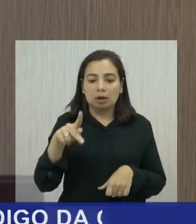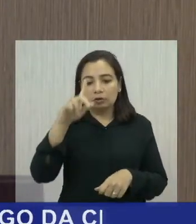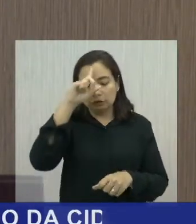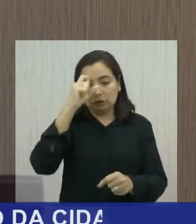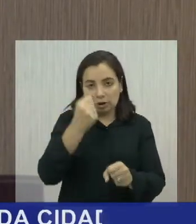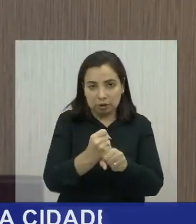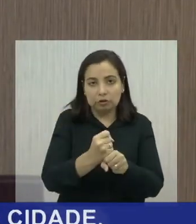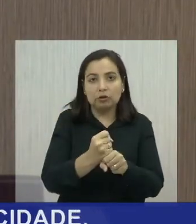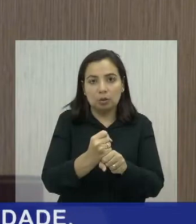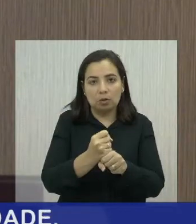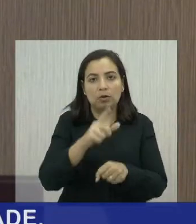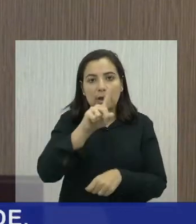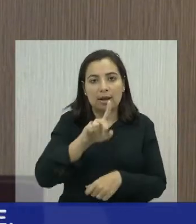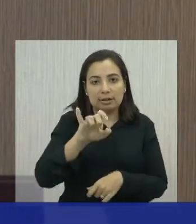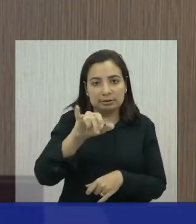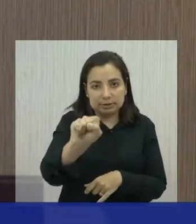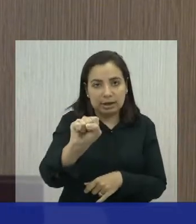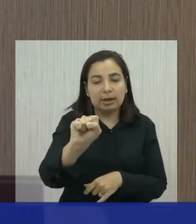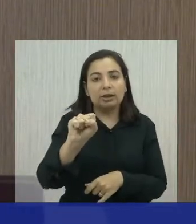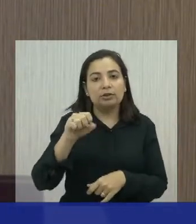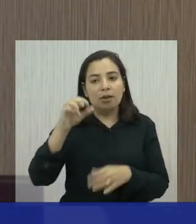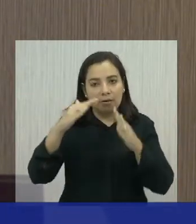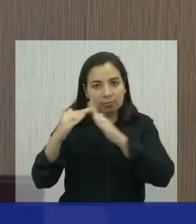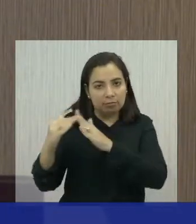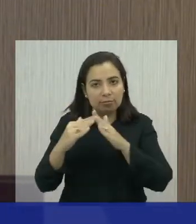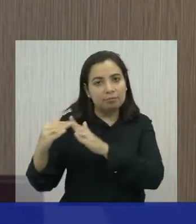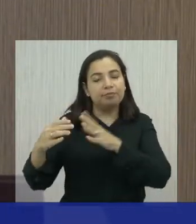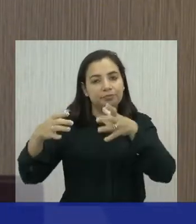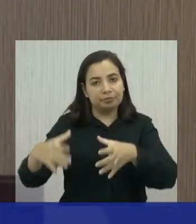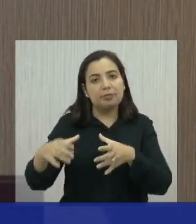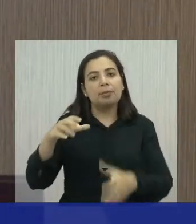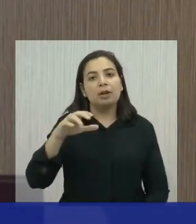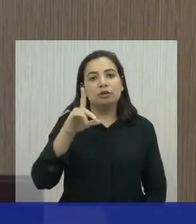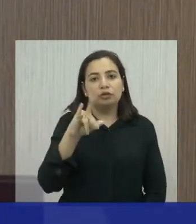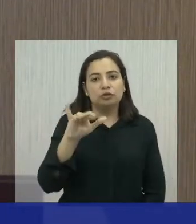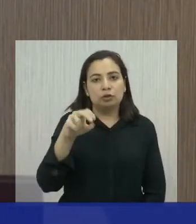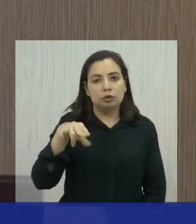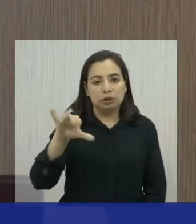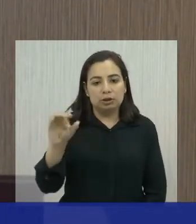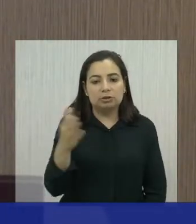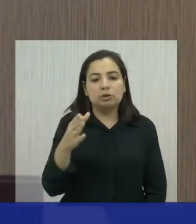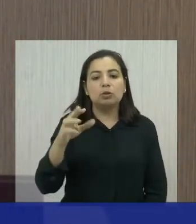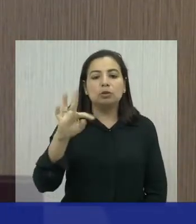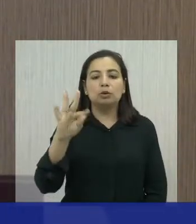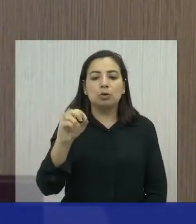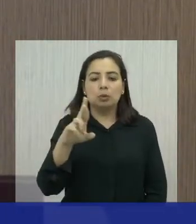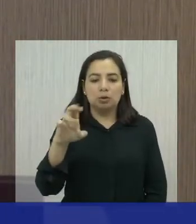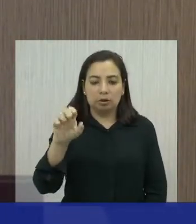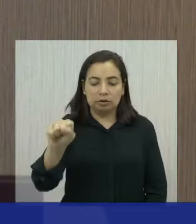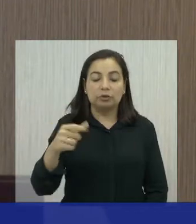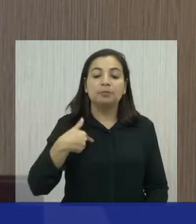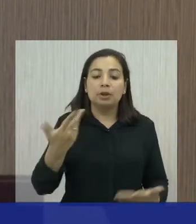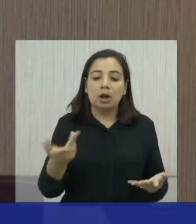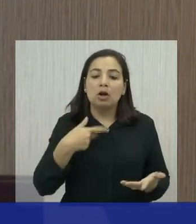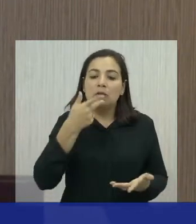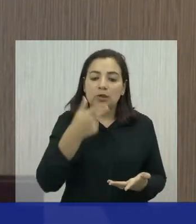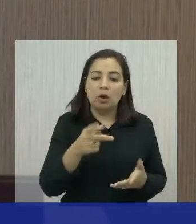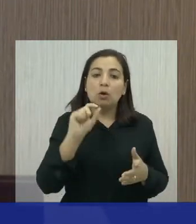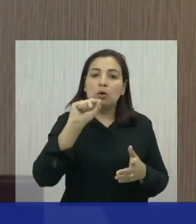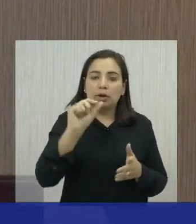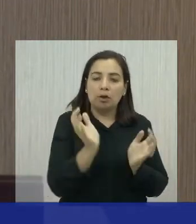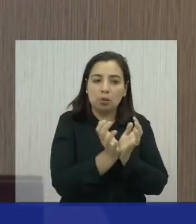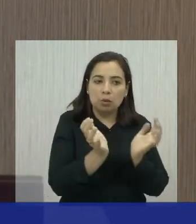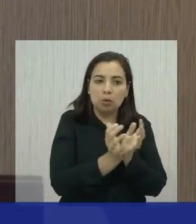Dionísio Torres, mas hoje eu estou aqui especialmente para passar uma mensagem do grupo Frente de Luta por